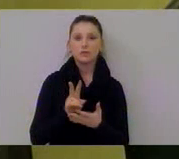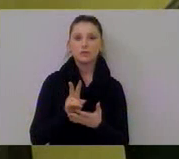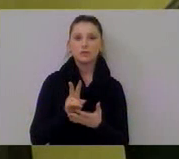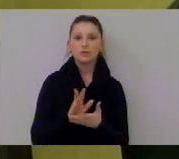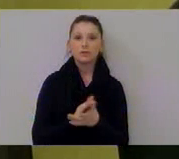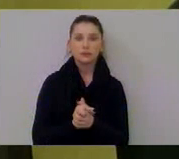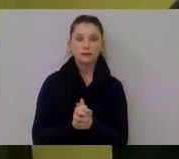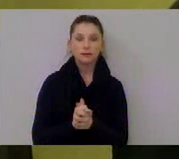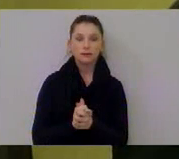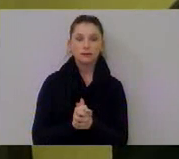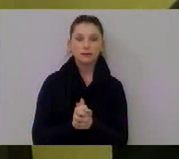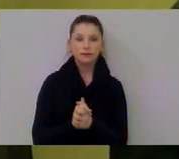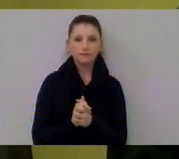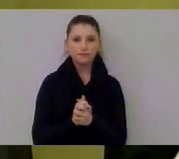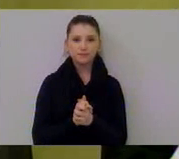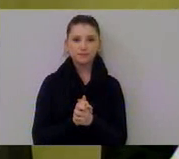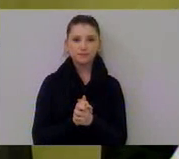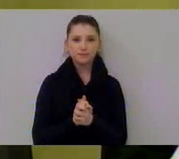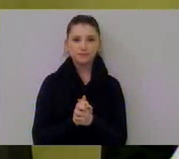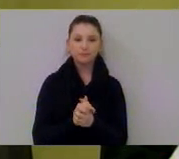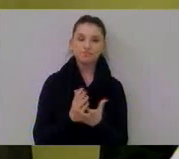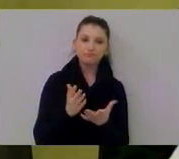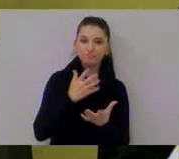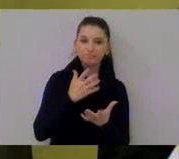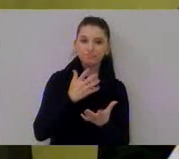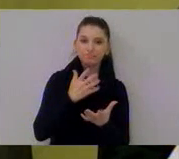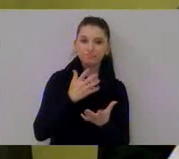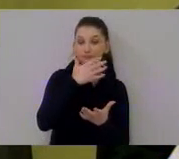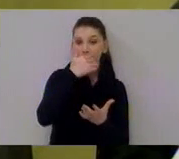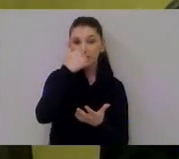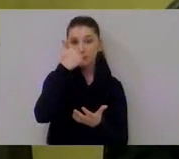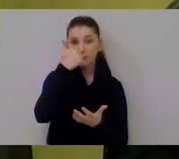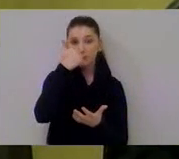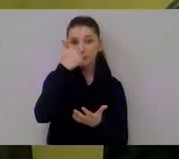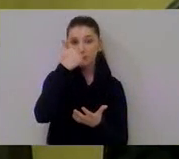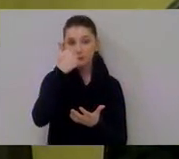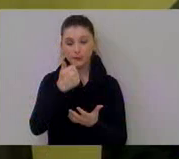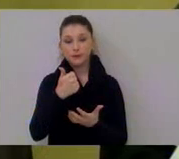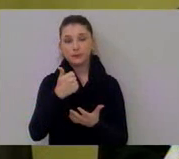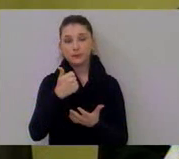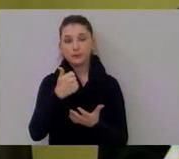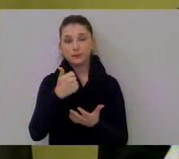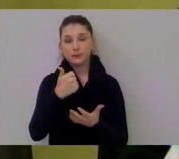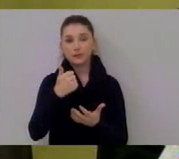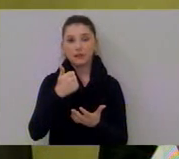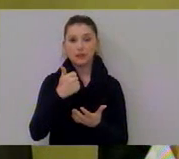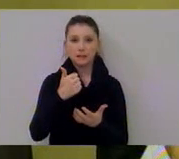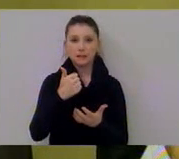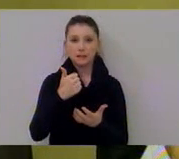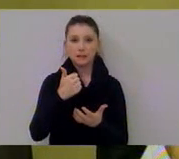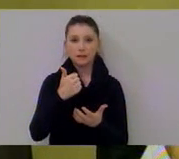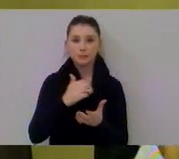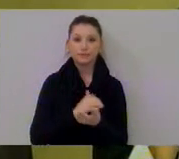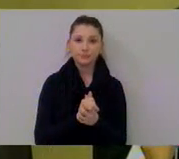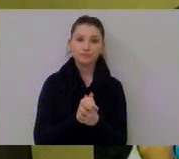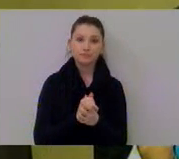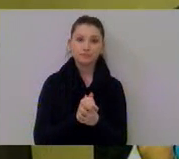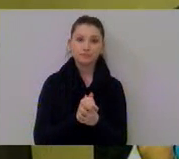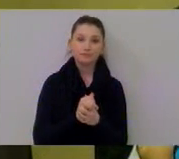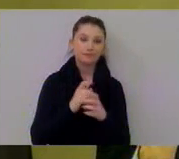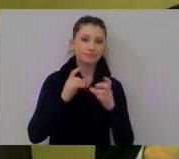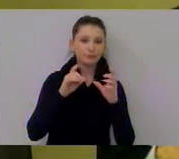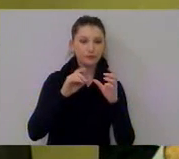as melhorias conforme foi citado aqui nesse vídeo. Muito obrigado